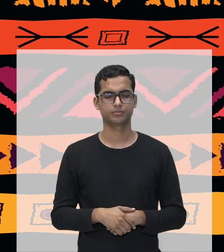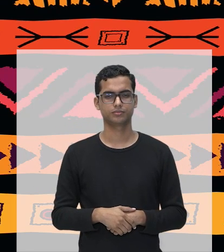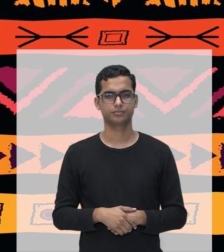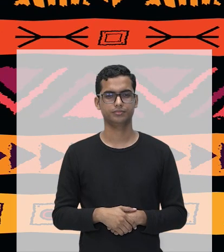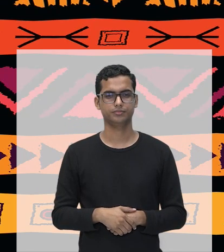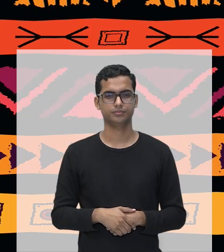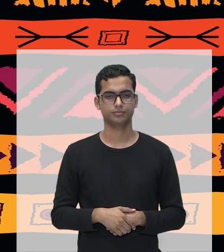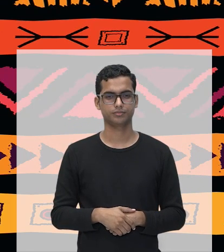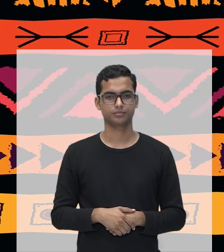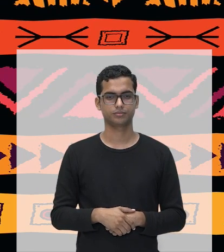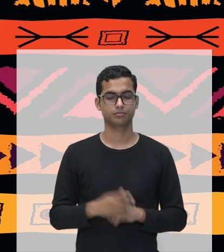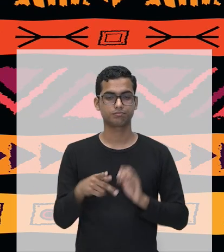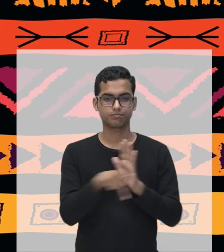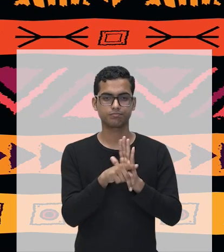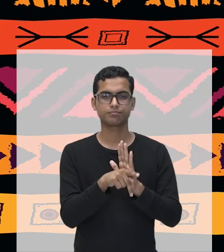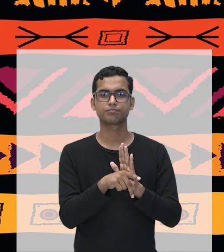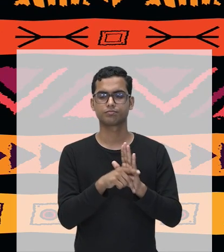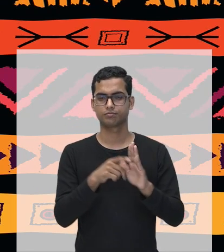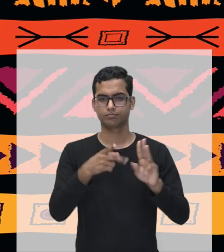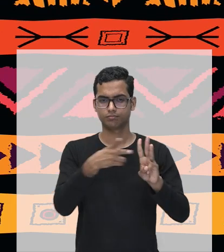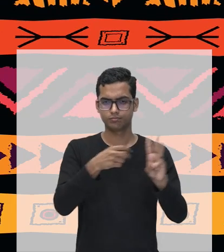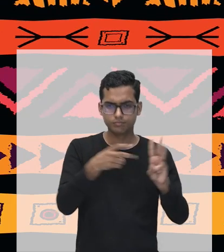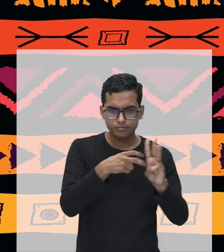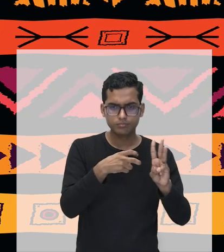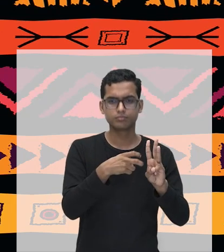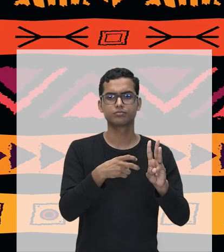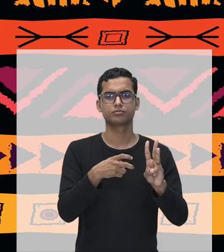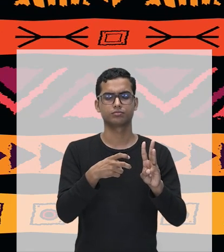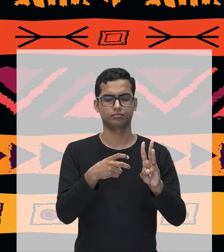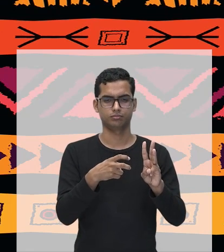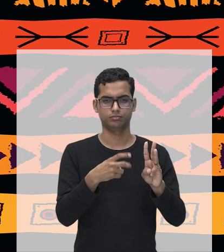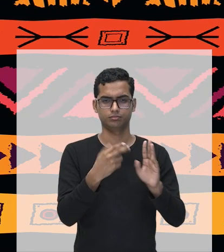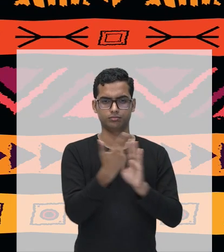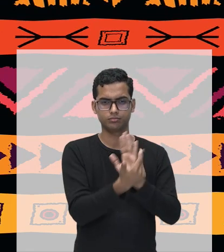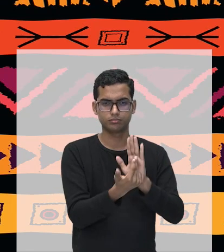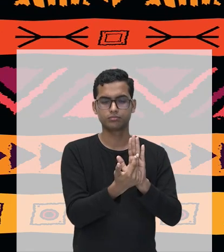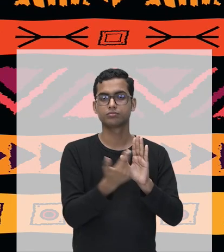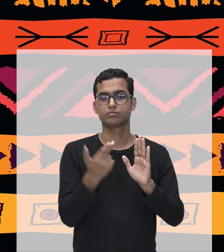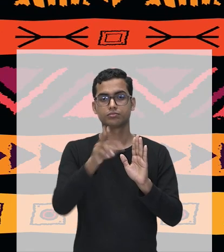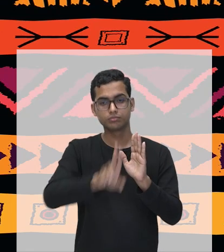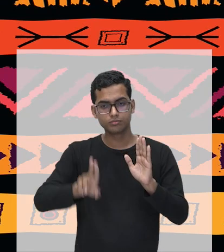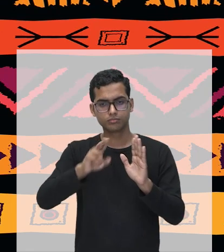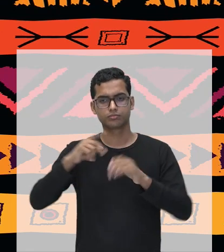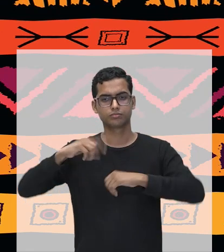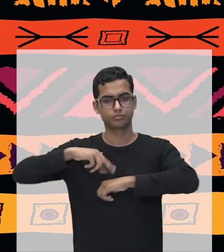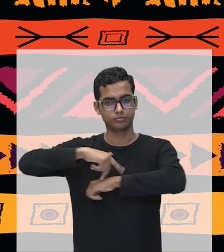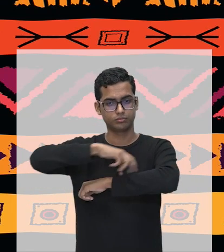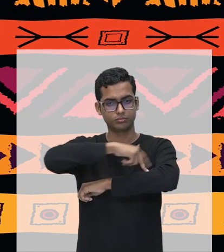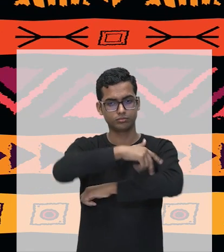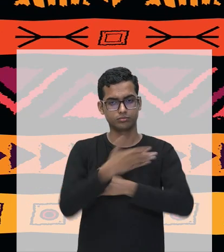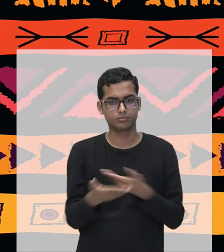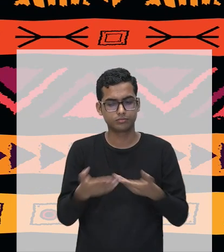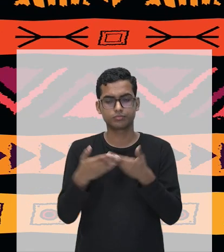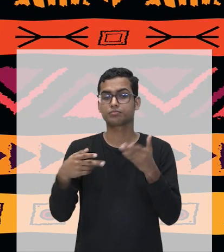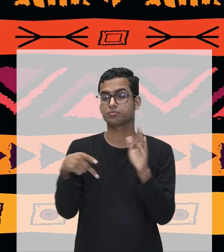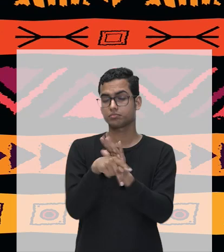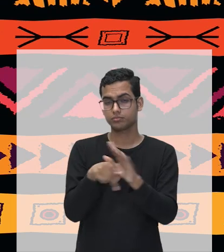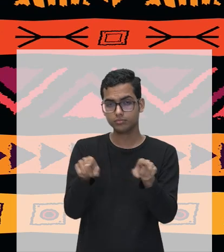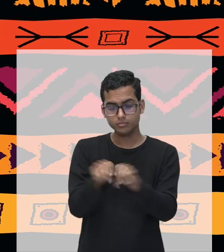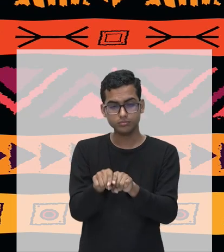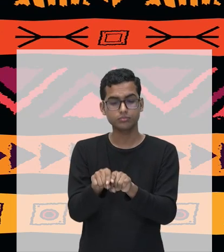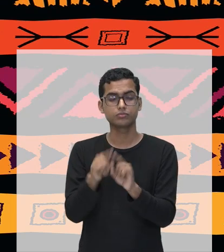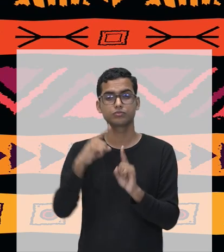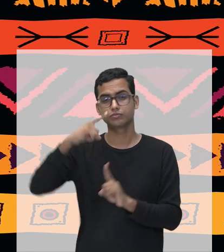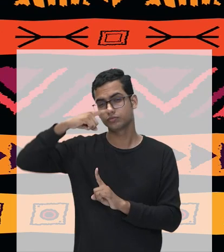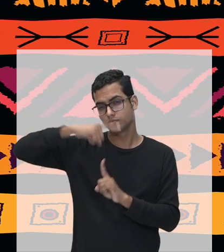o grafismo indígena, que é muito utilizada na moda, principalmente nos dias atuais. Então, as formas geométricas, elas são